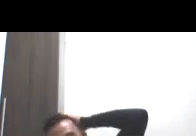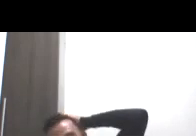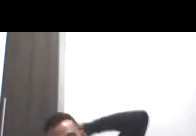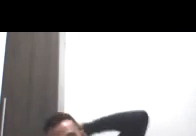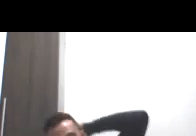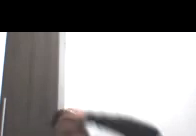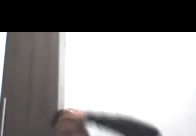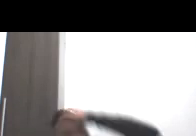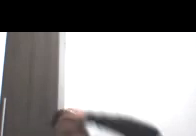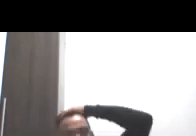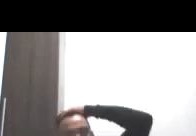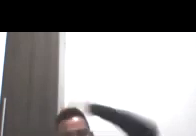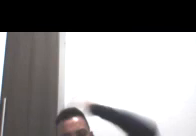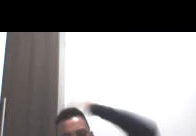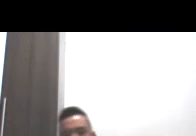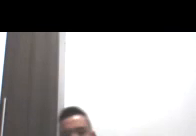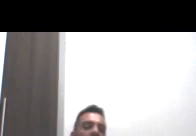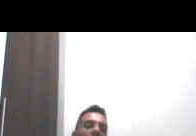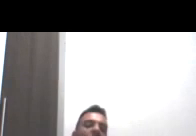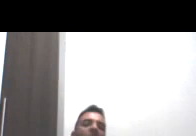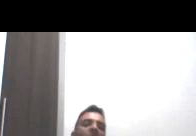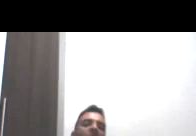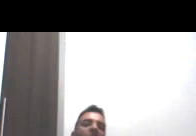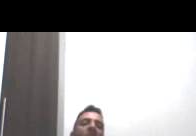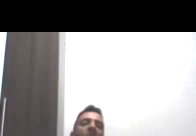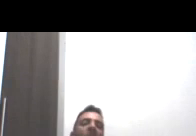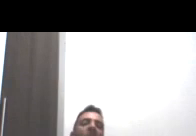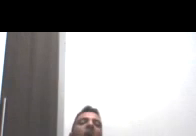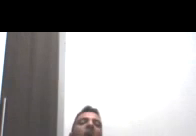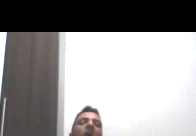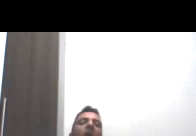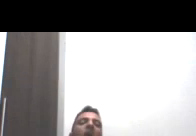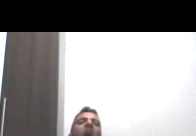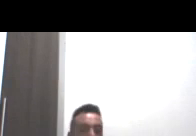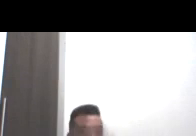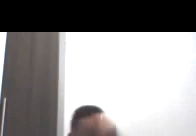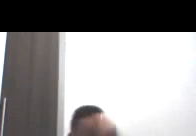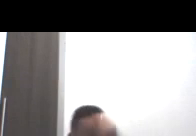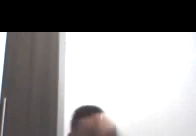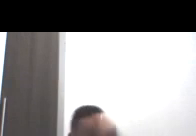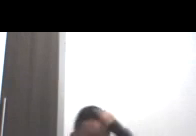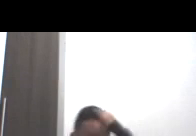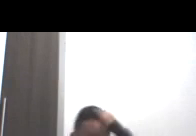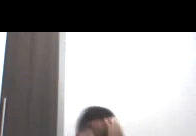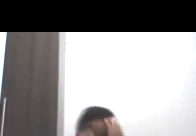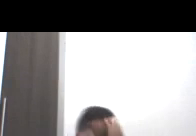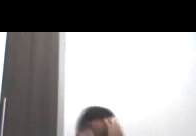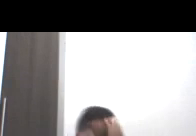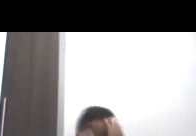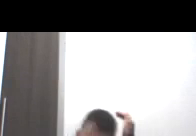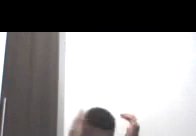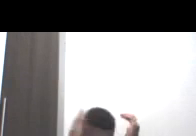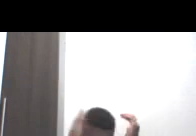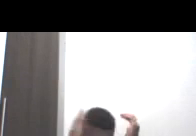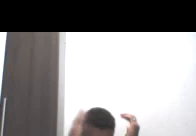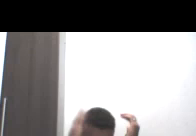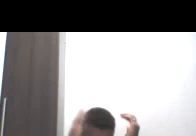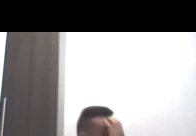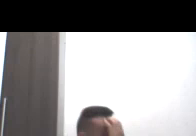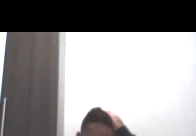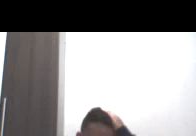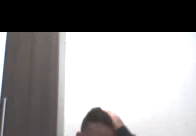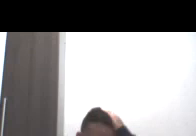corante que foi utilizado foi o Lugol, que é a base de iodo, e esse iodo reagiu